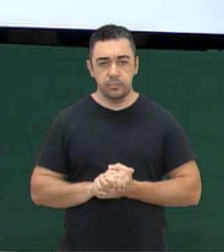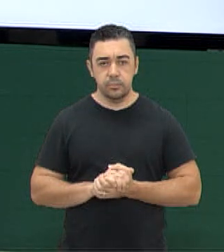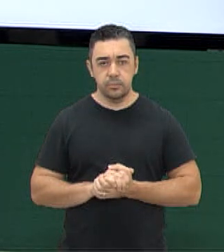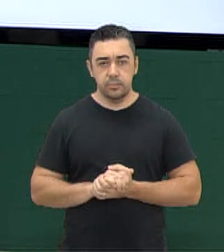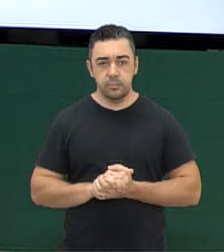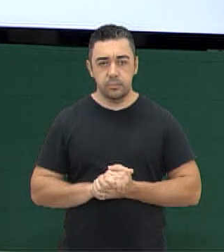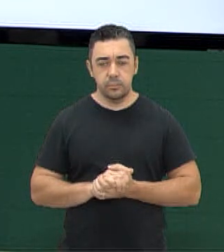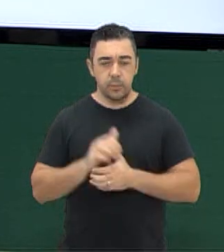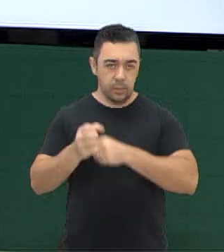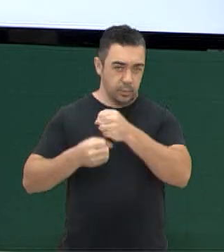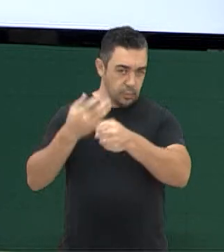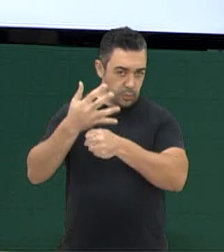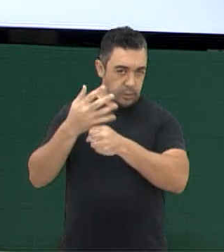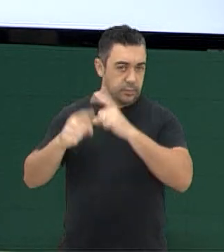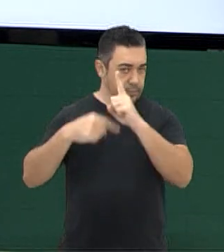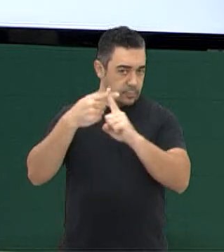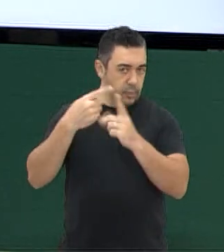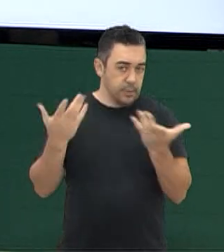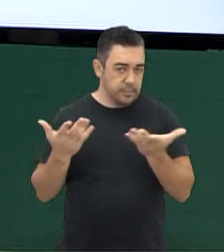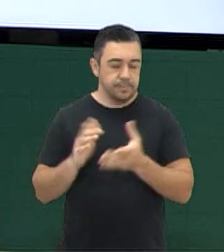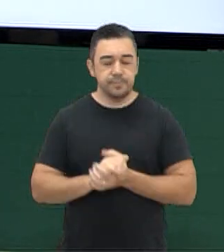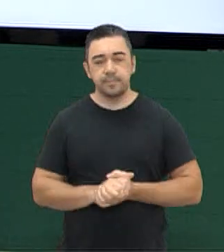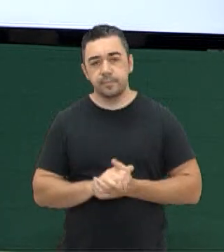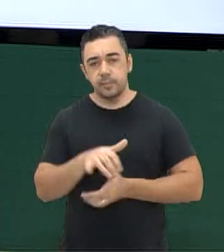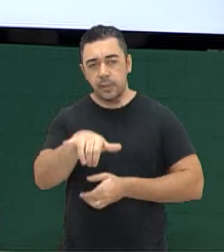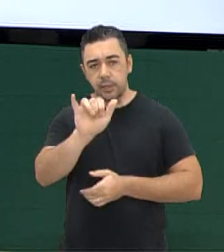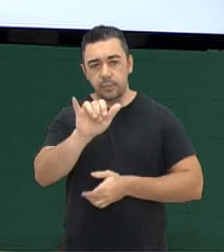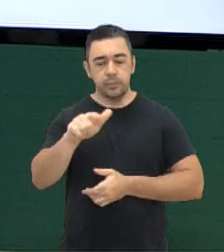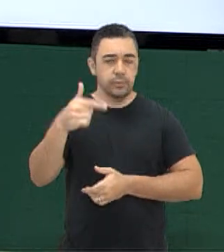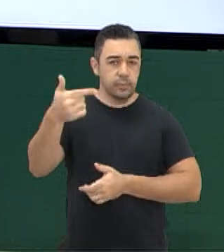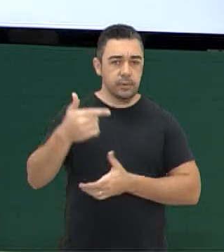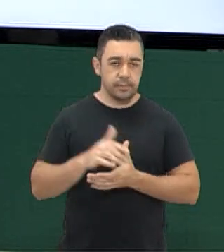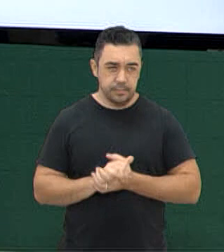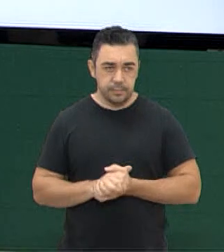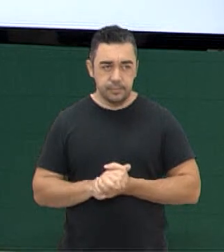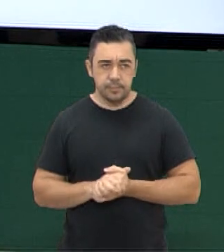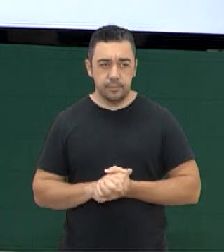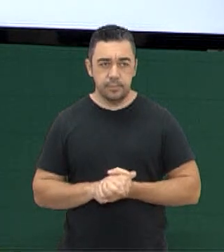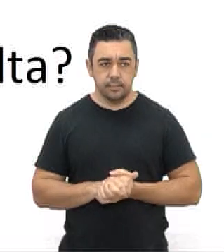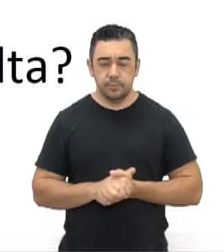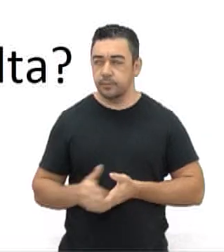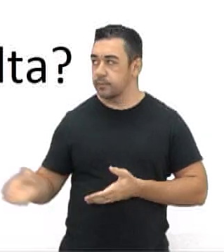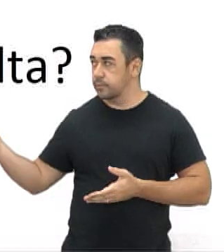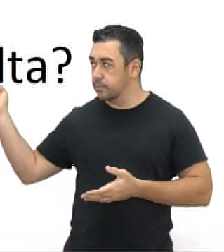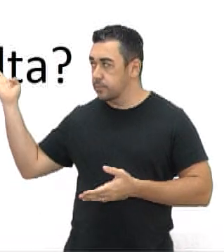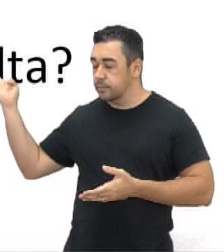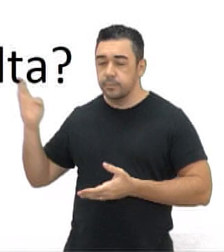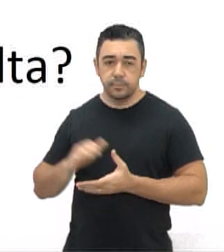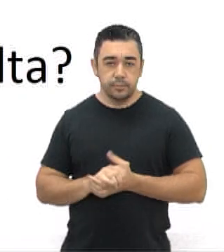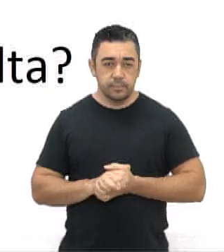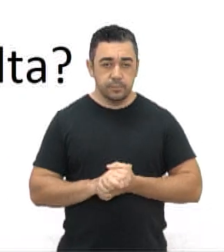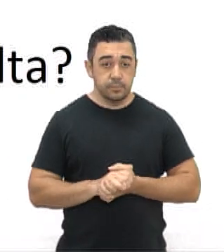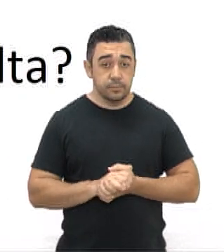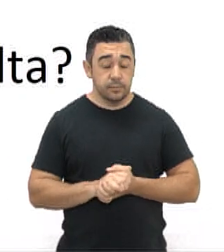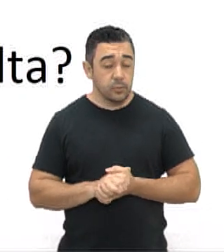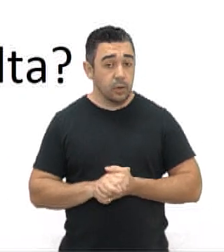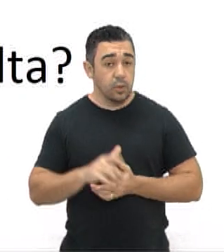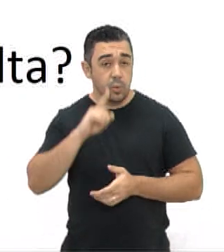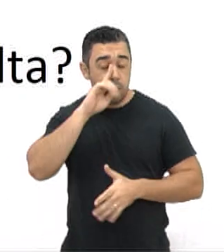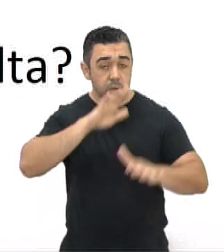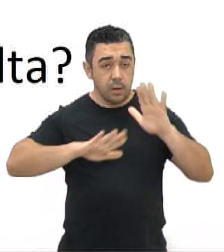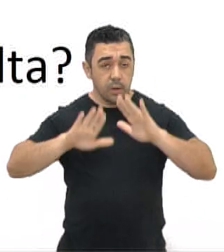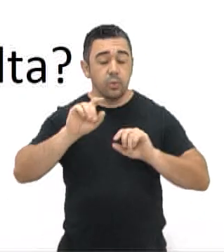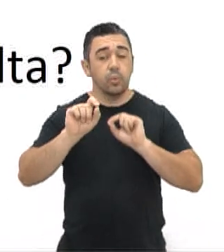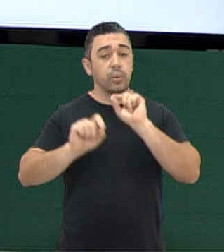são os expoentes. Então, a resposta vai ser menos 10y ao quadrado. Então, só